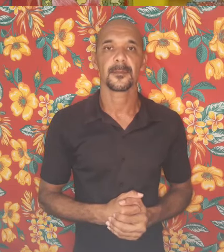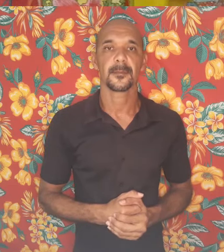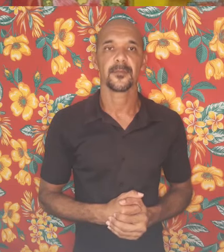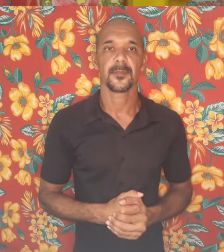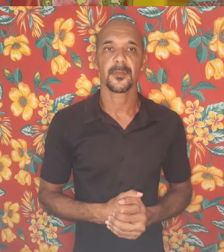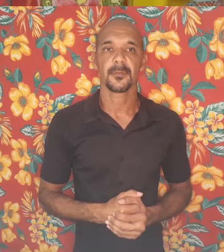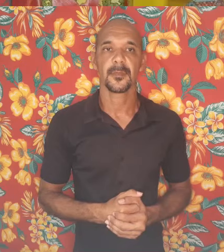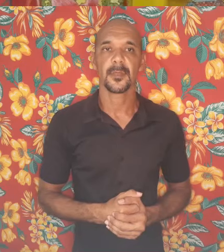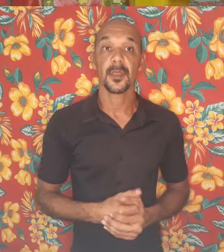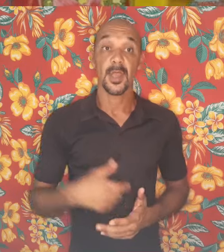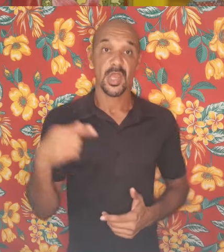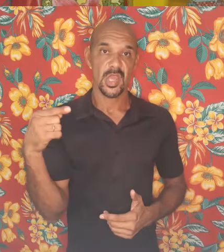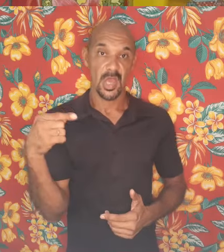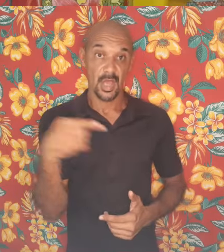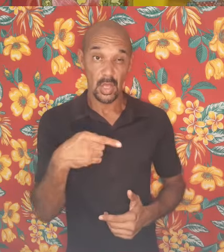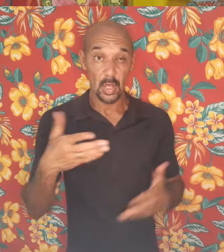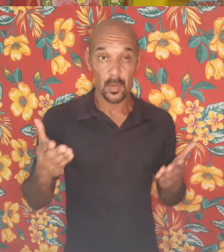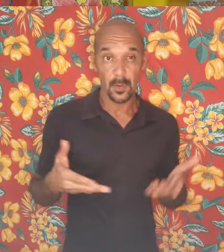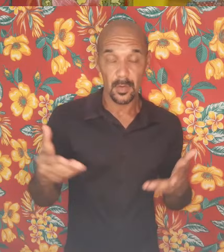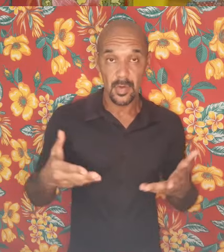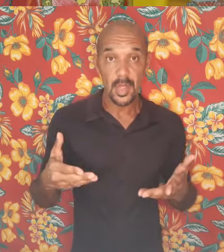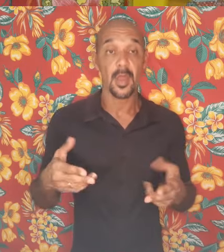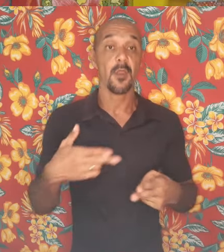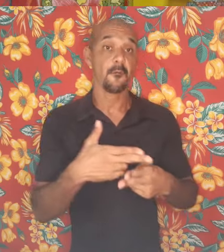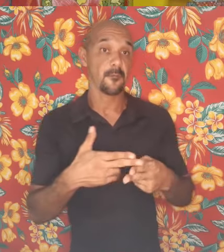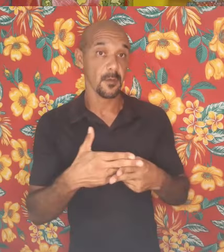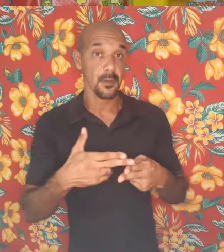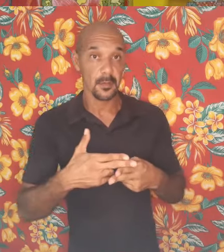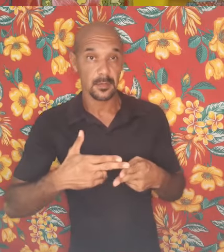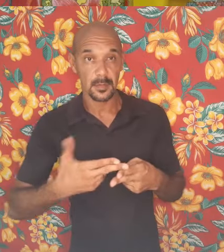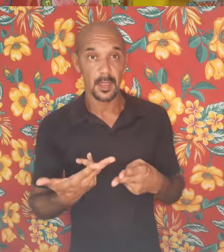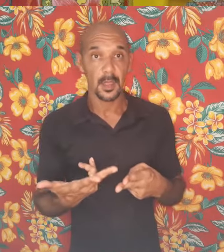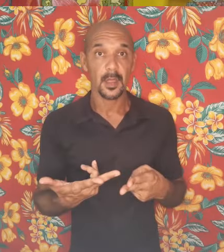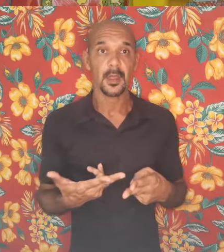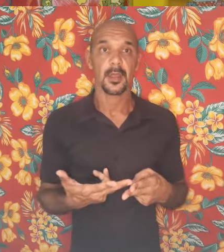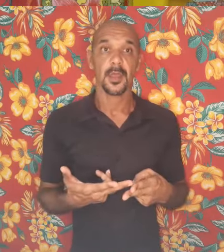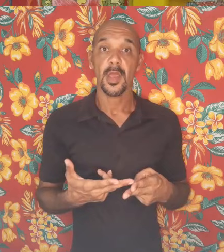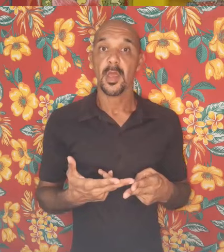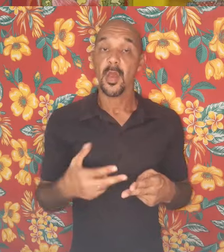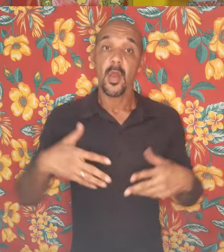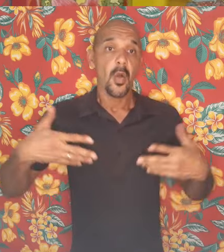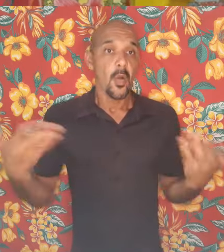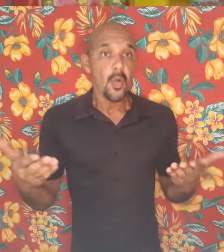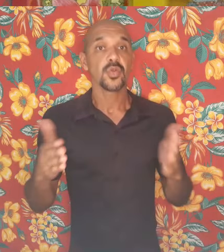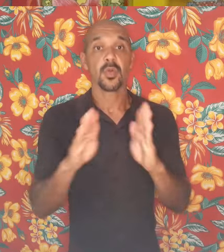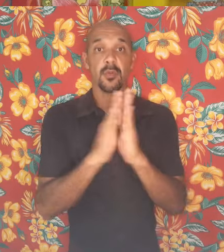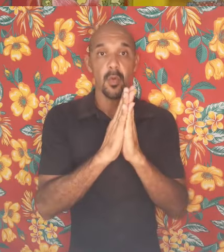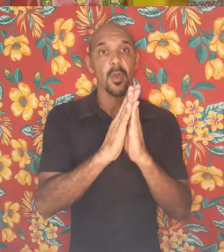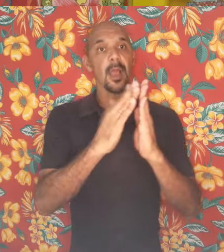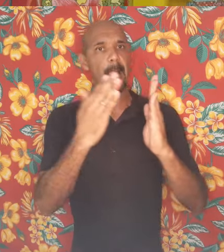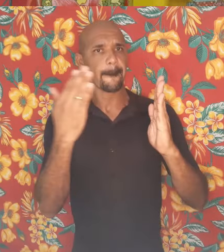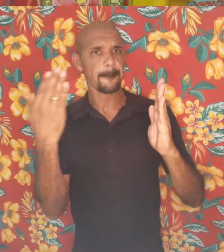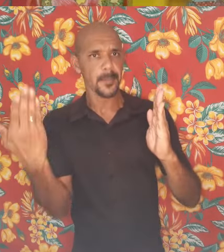E dessa vez eu já vou cortar esse lugar. Eu já vou abrir esse orifício, tá?